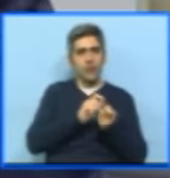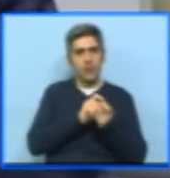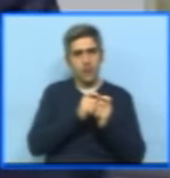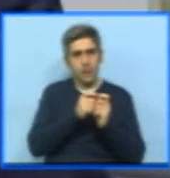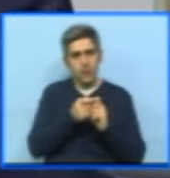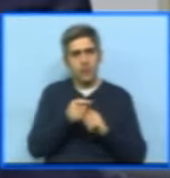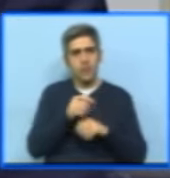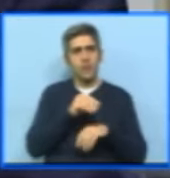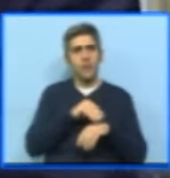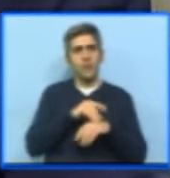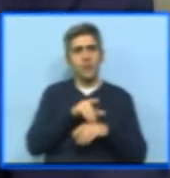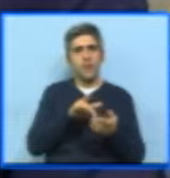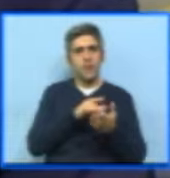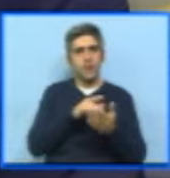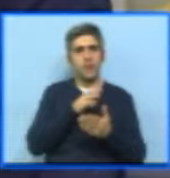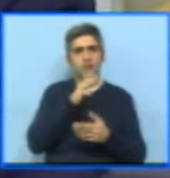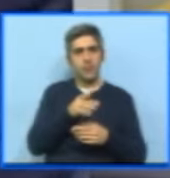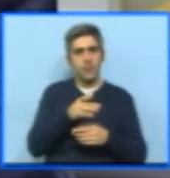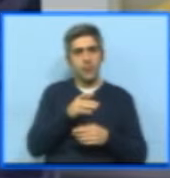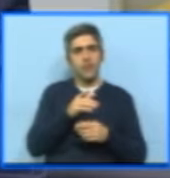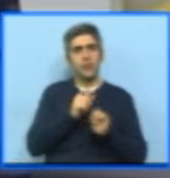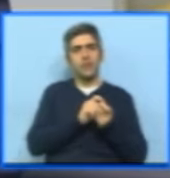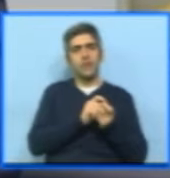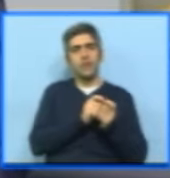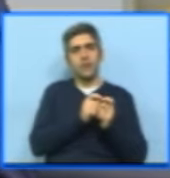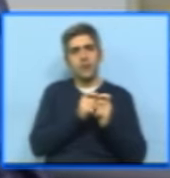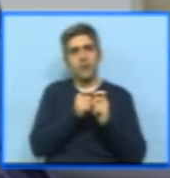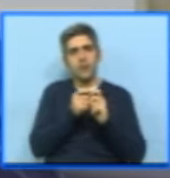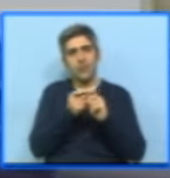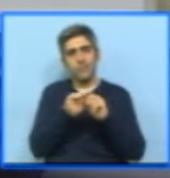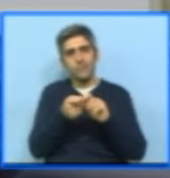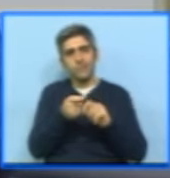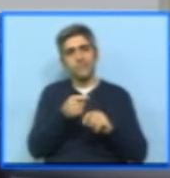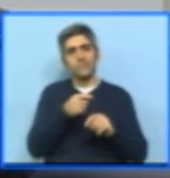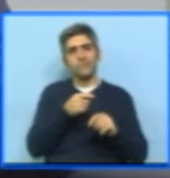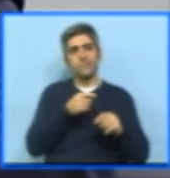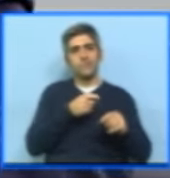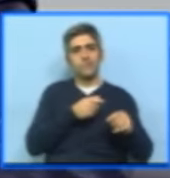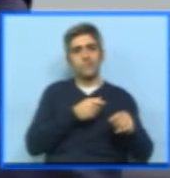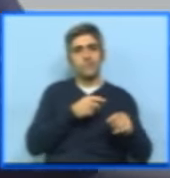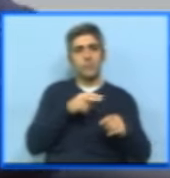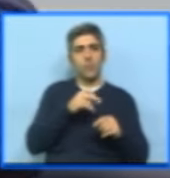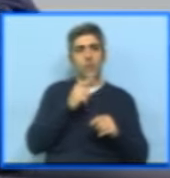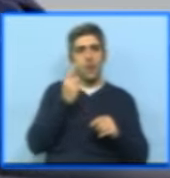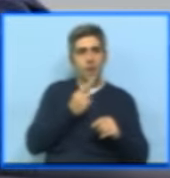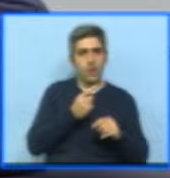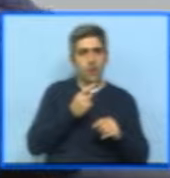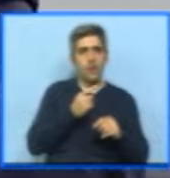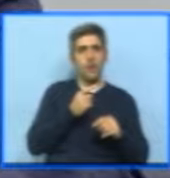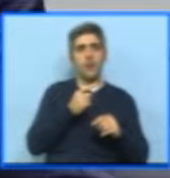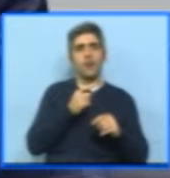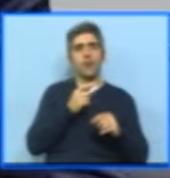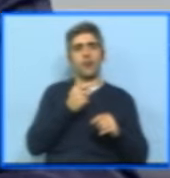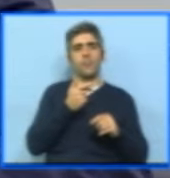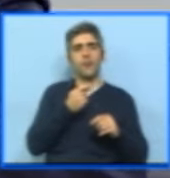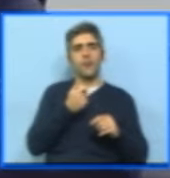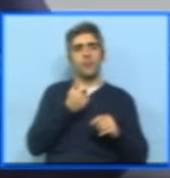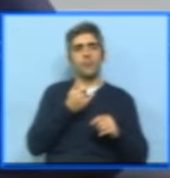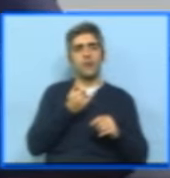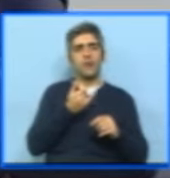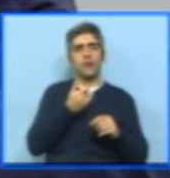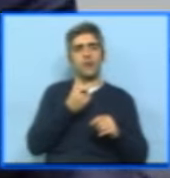pelo comentador desse livro, começa a inverter a marcha ali do Noé, da Babilónia,